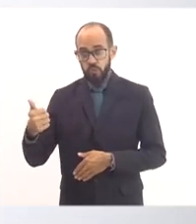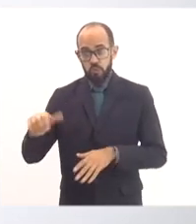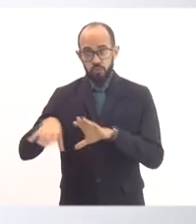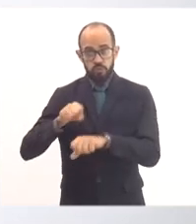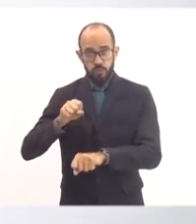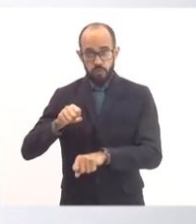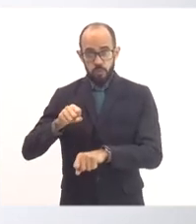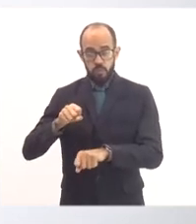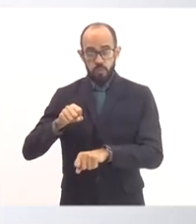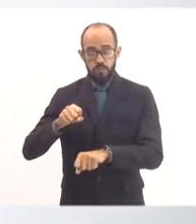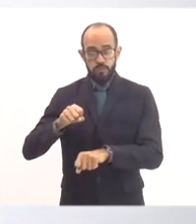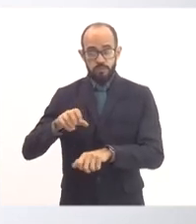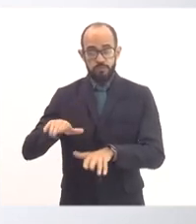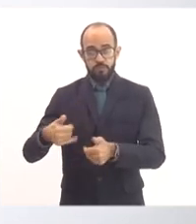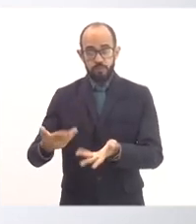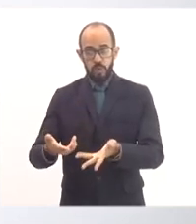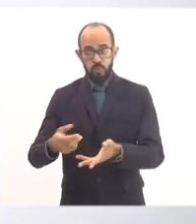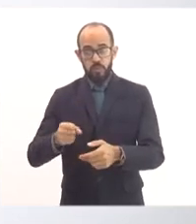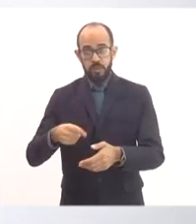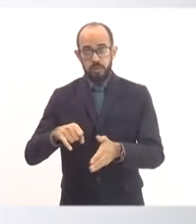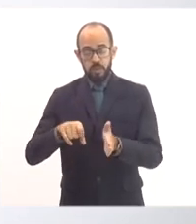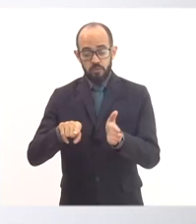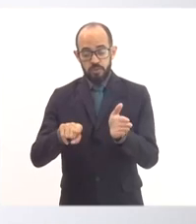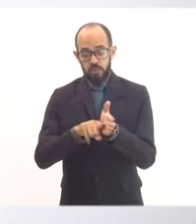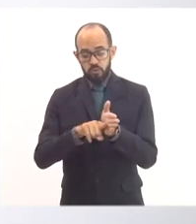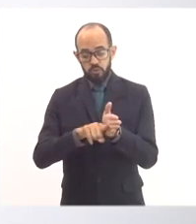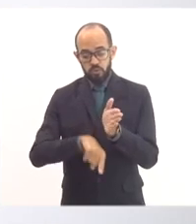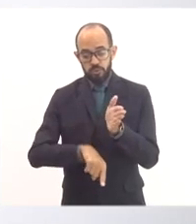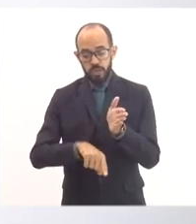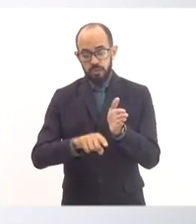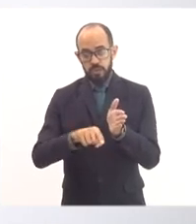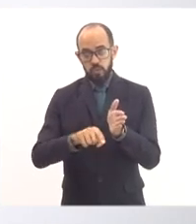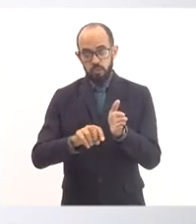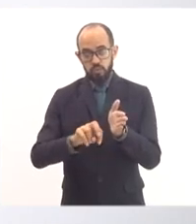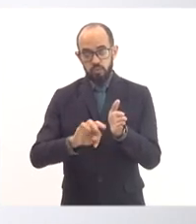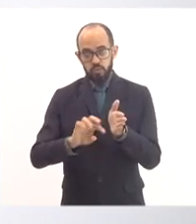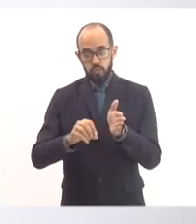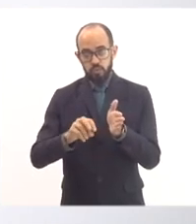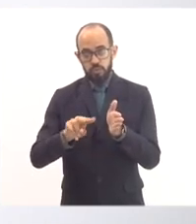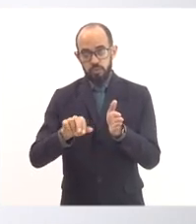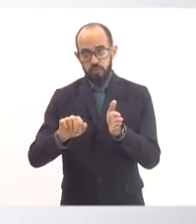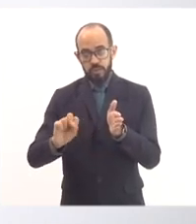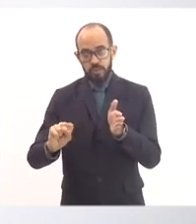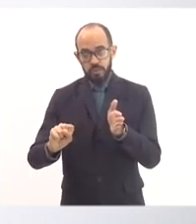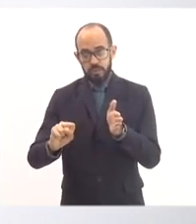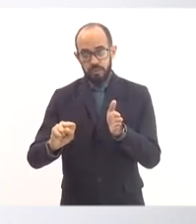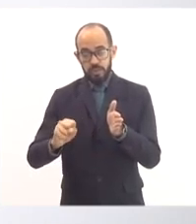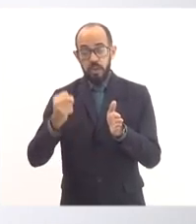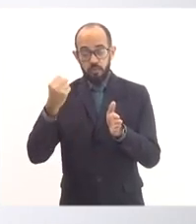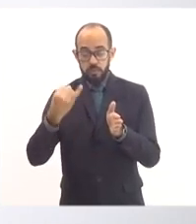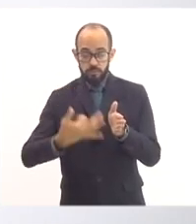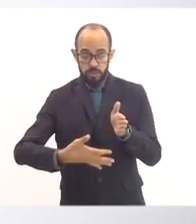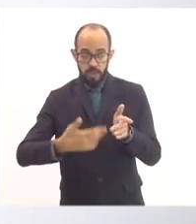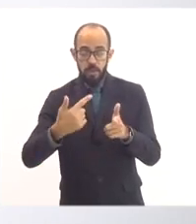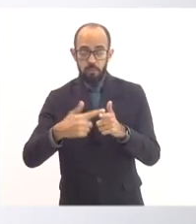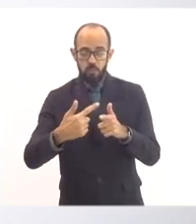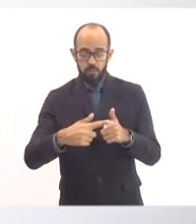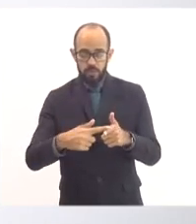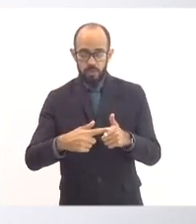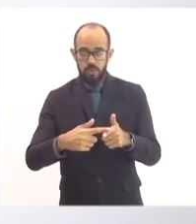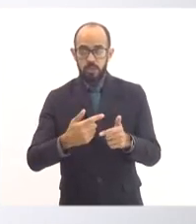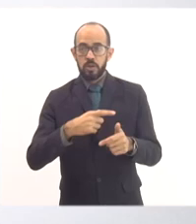De forma que, se eu fizer a subtração dessas vagas, né, E aí eu vou explicar o porquê. Elas sobraram, eu